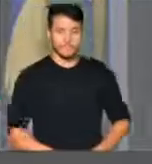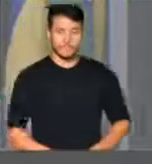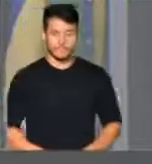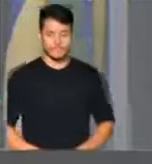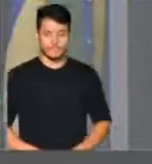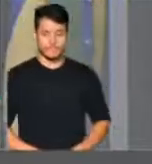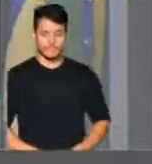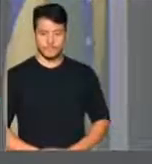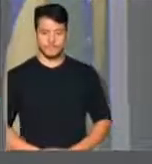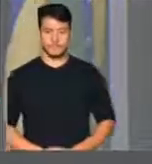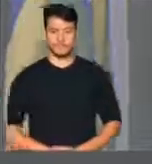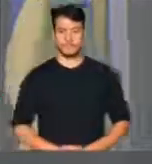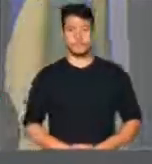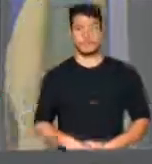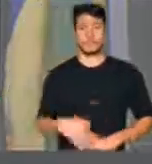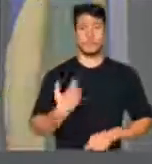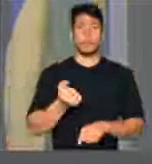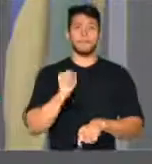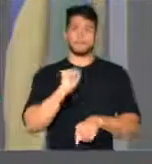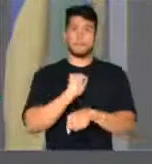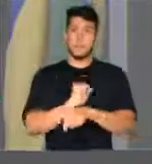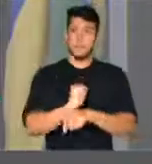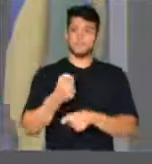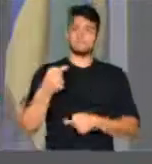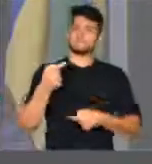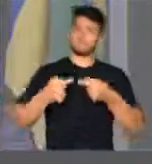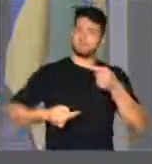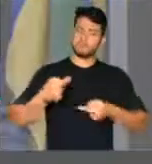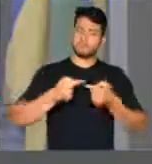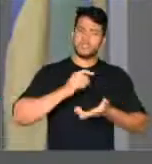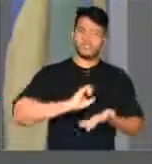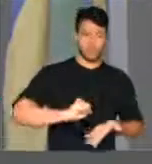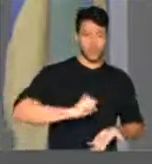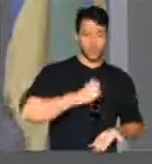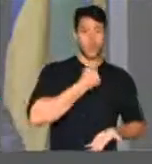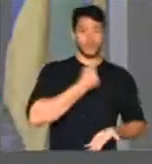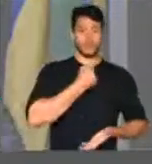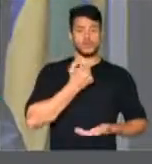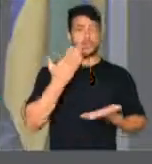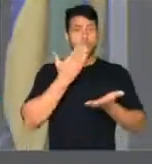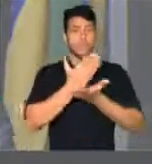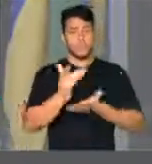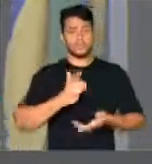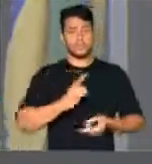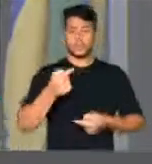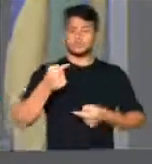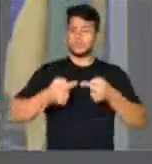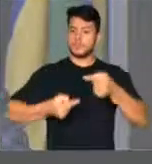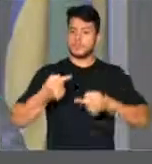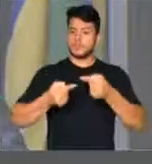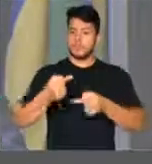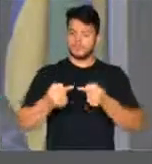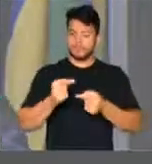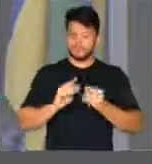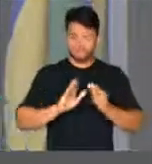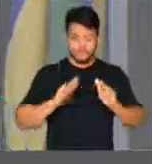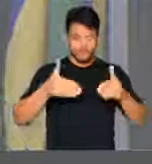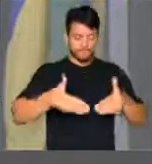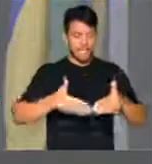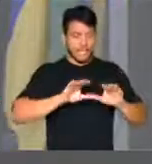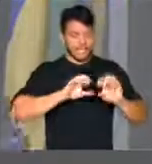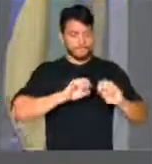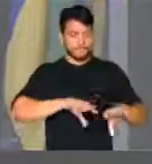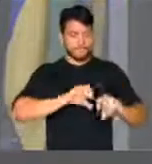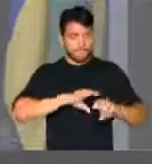do ódio e venha para a discussão da educação, da saúde, da segurança, da economia,